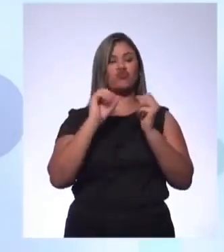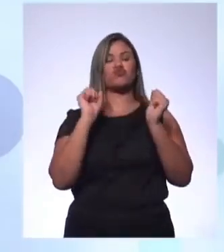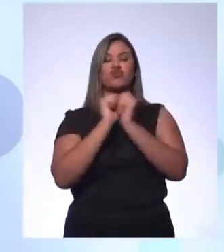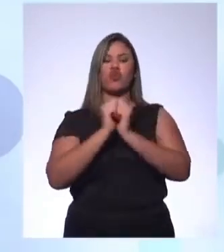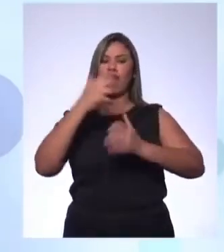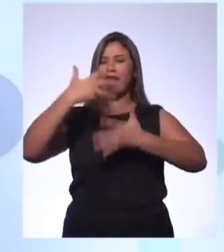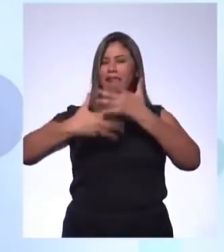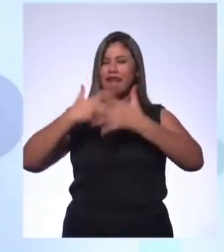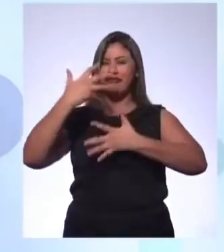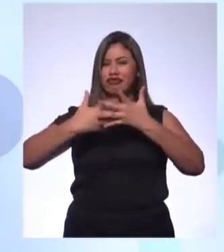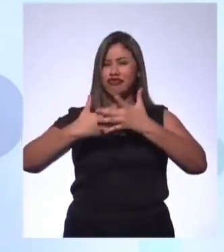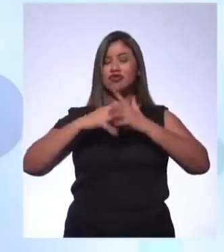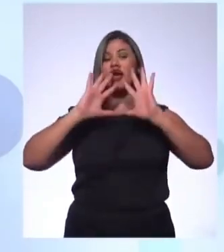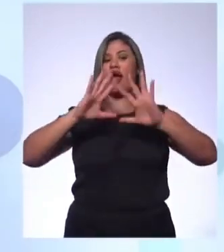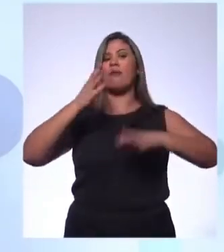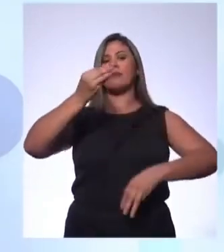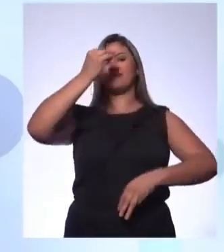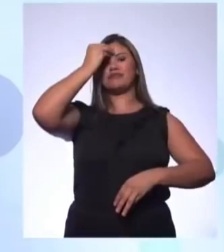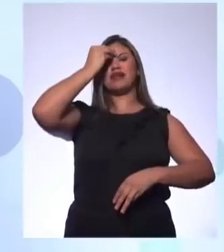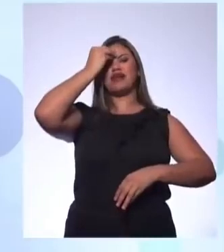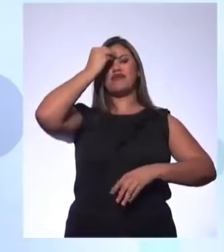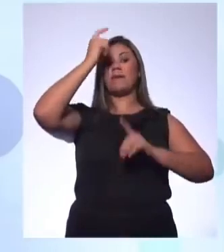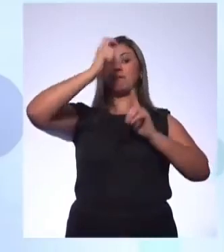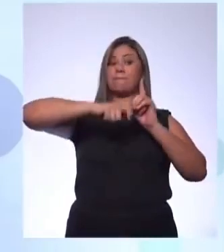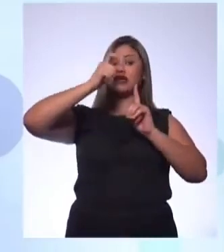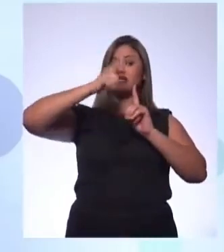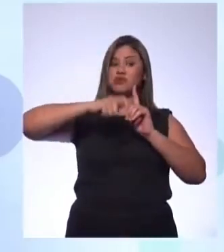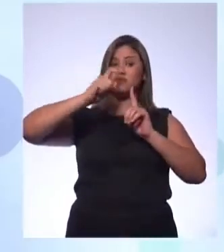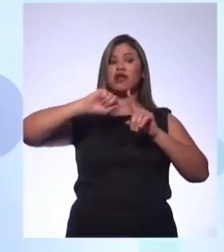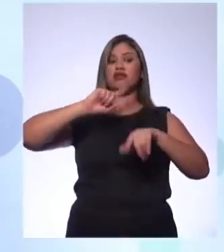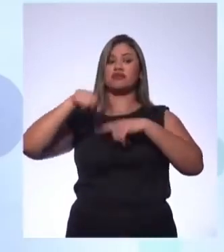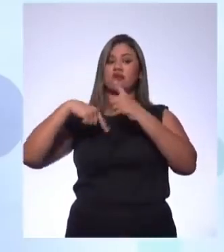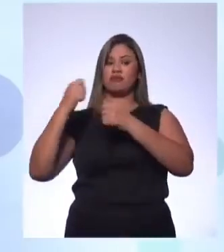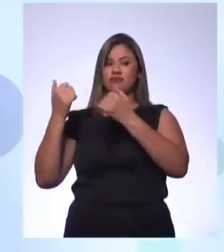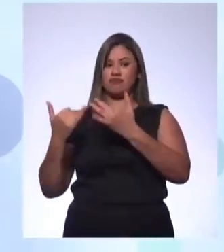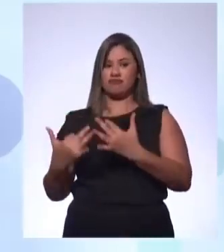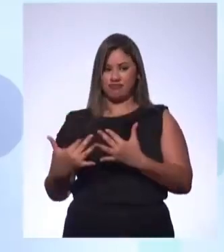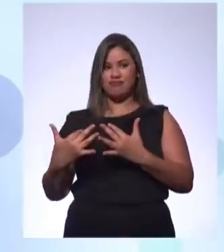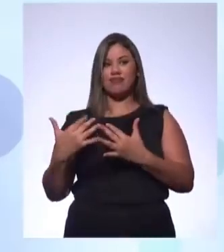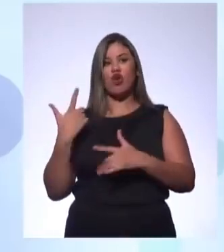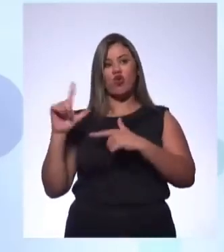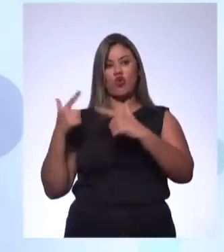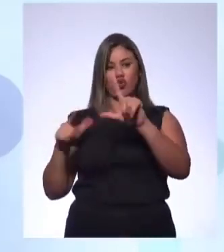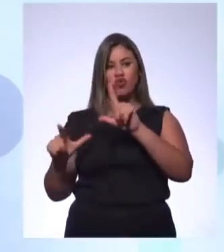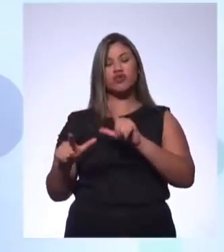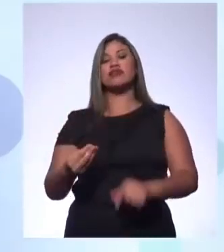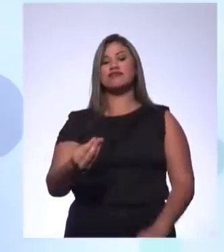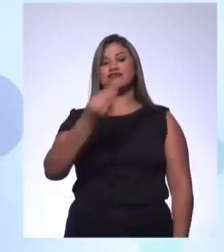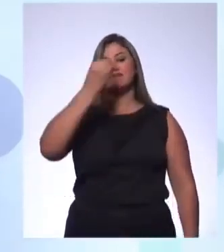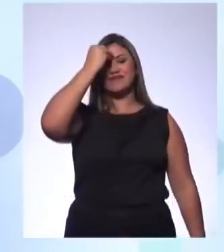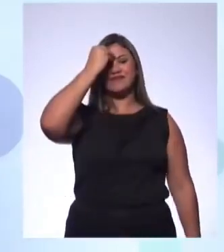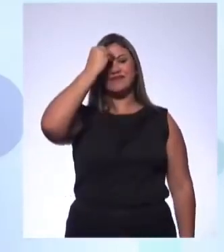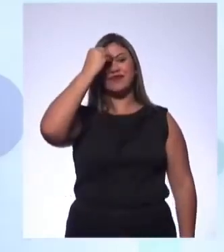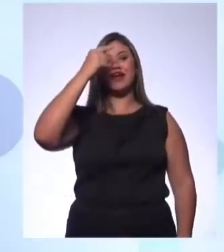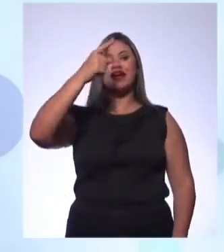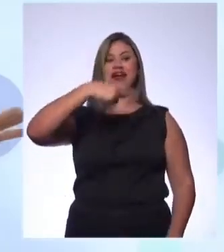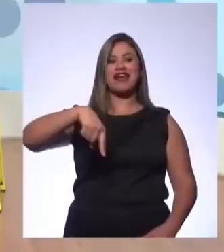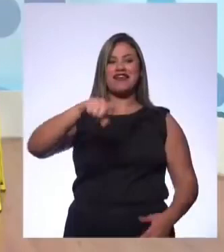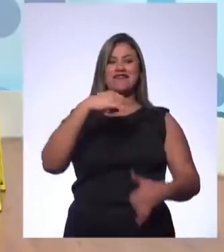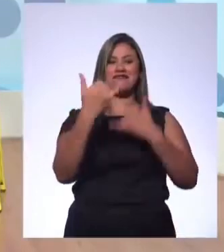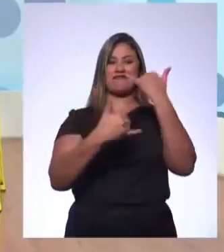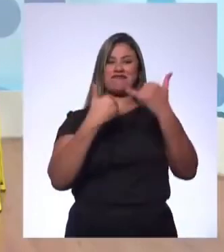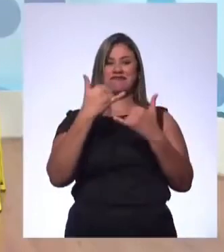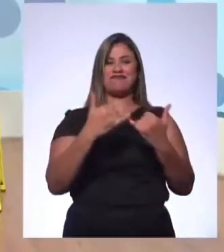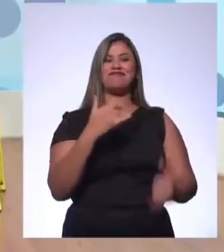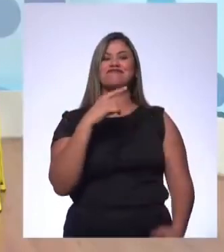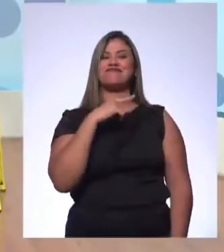Relaxa. Guarda hoje personagem. Vamos falar dos outros elementos na próxima aula. E para fixar personagem, vamos fazer um game show aqui na